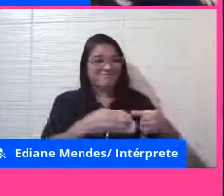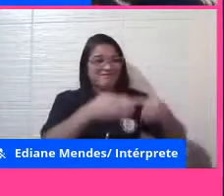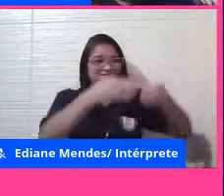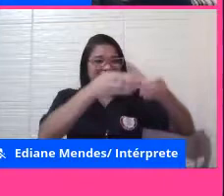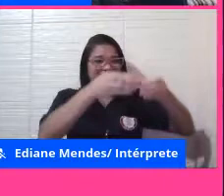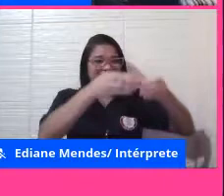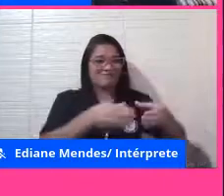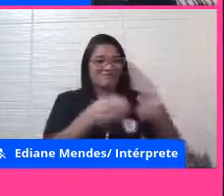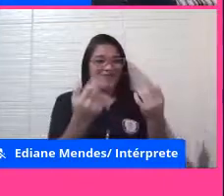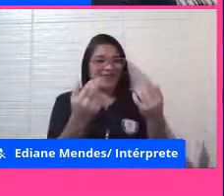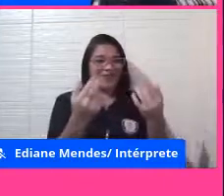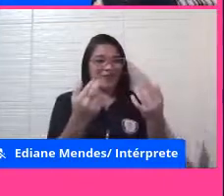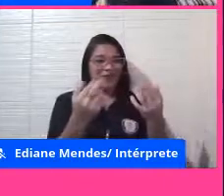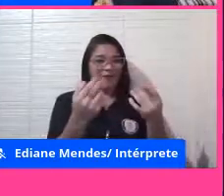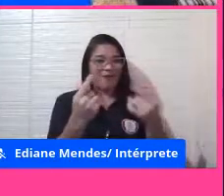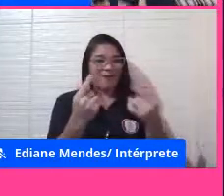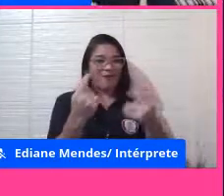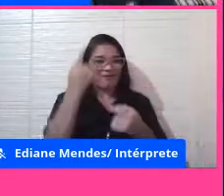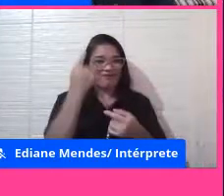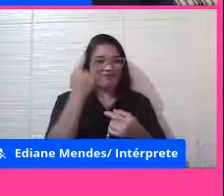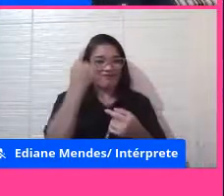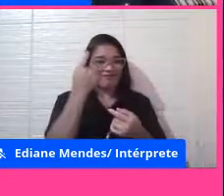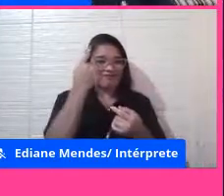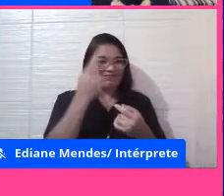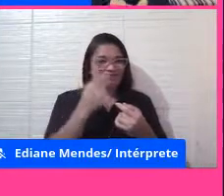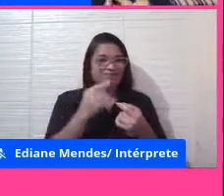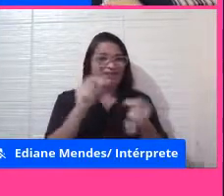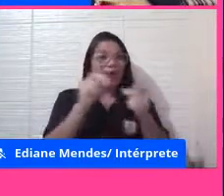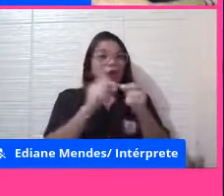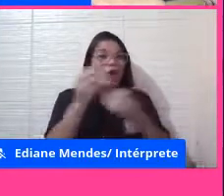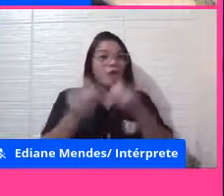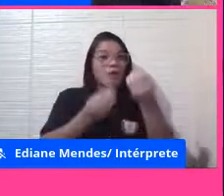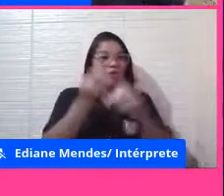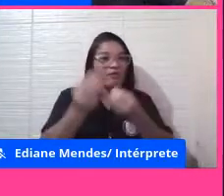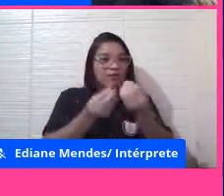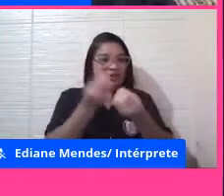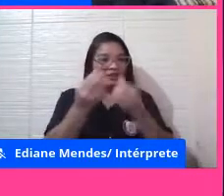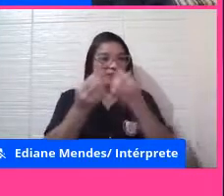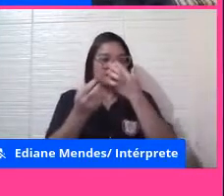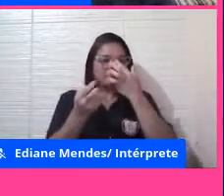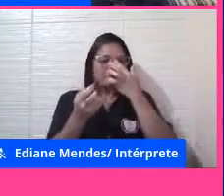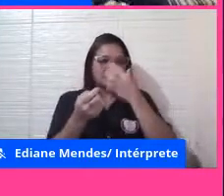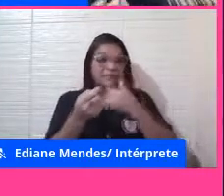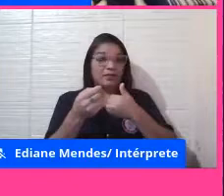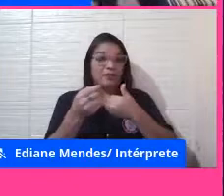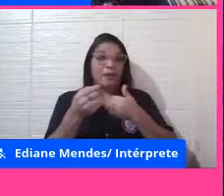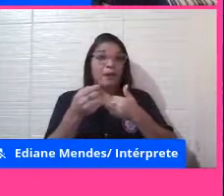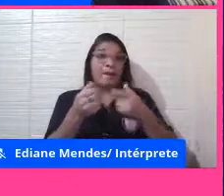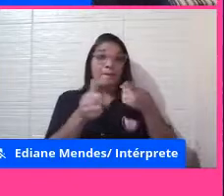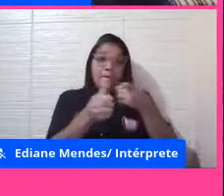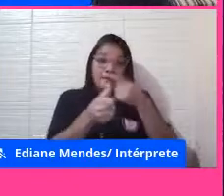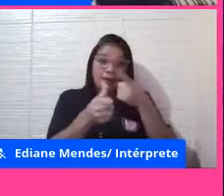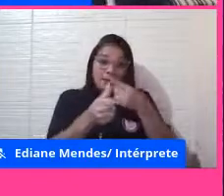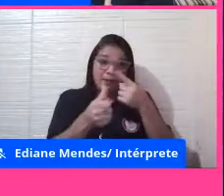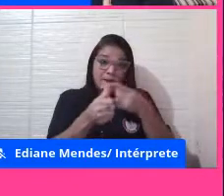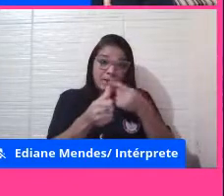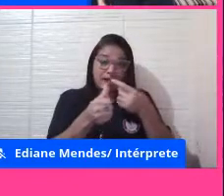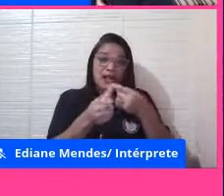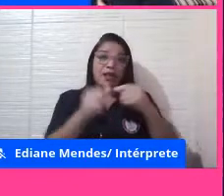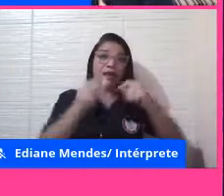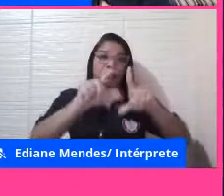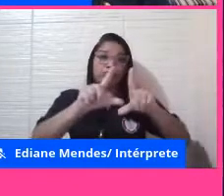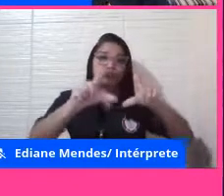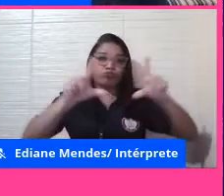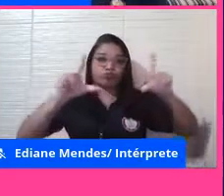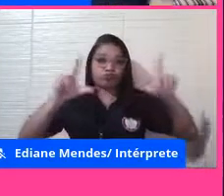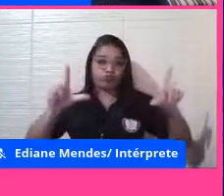vou mostrar para você como é que faz esse processo. Então, a gente, primeiro, né, você tem que abrir o software.